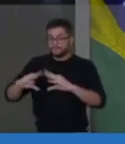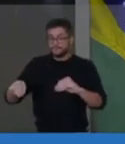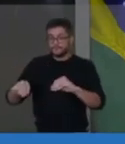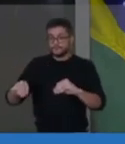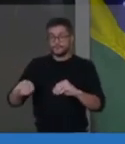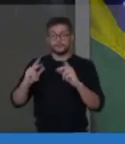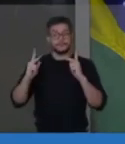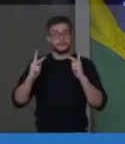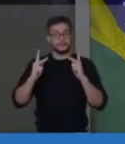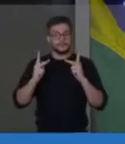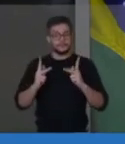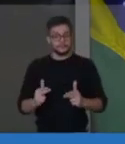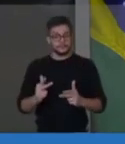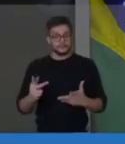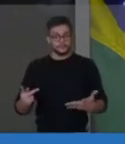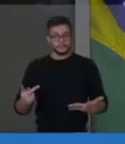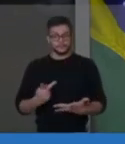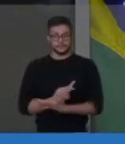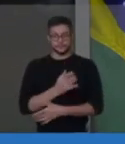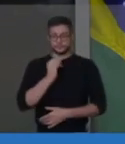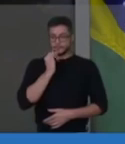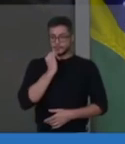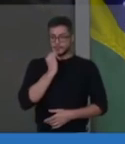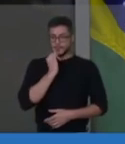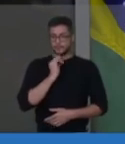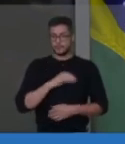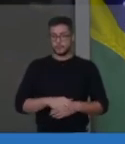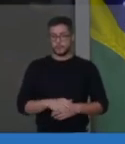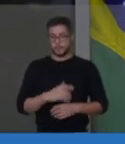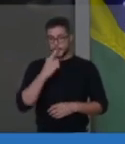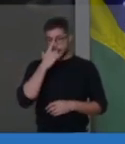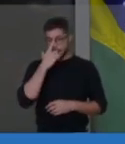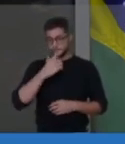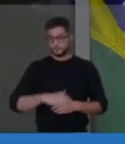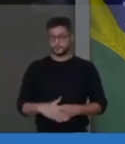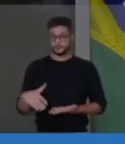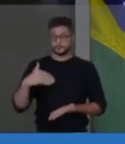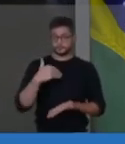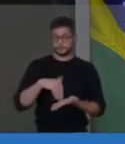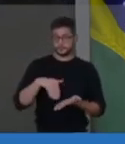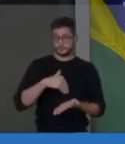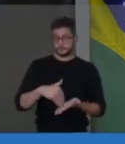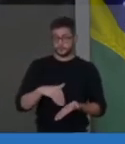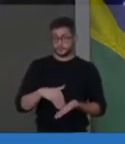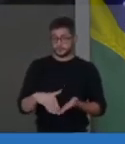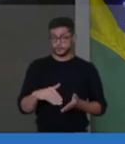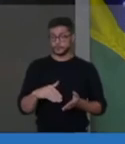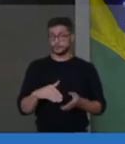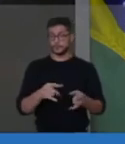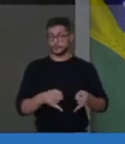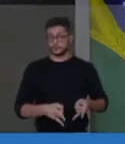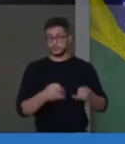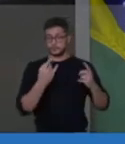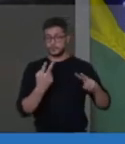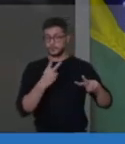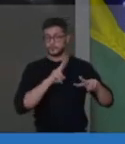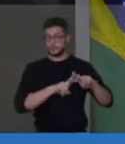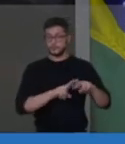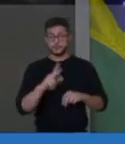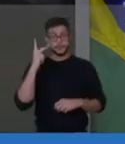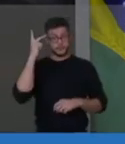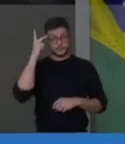título exemplificativo, presidente, a Secretaria de Administração Penitenciária de São Paulo informou que na passagem de 2021